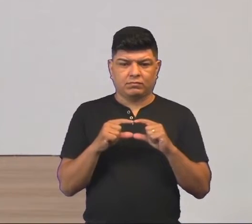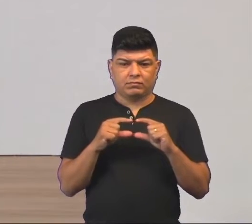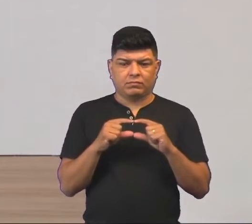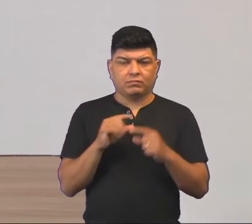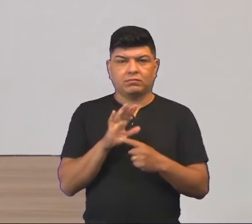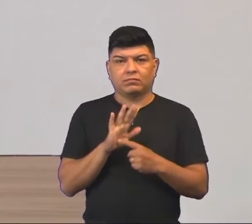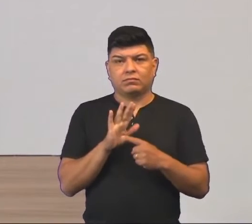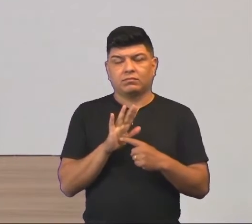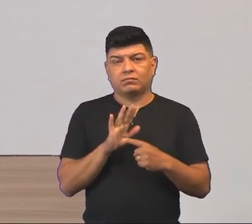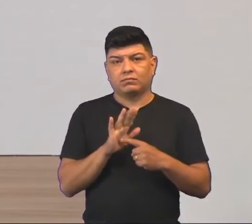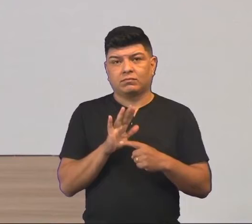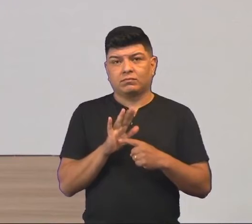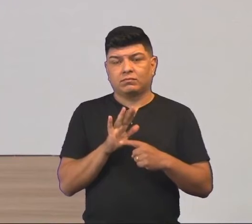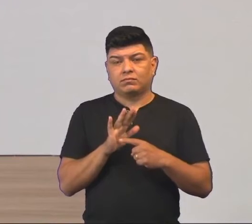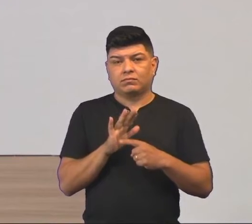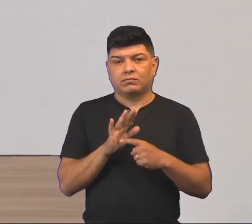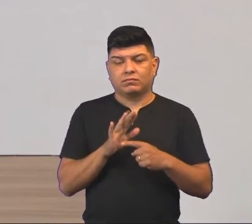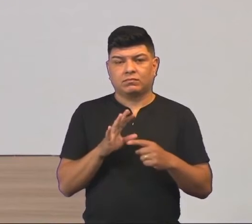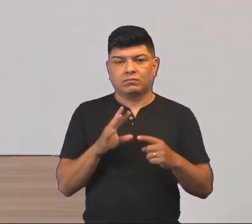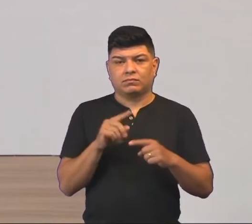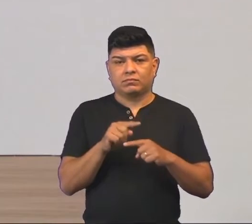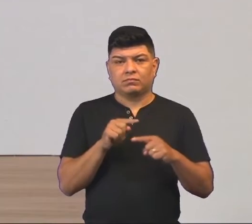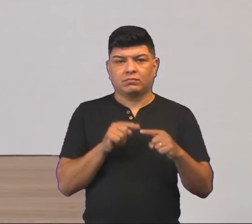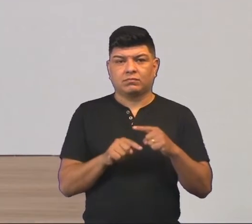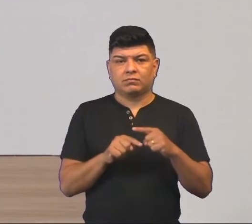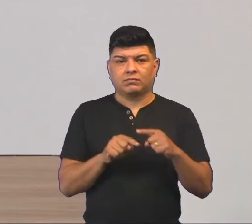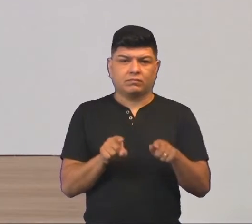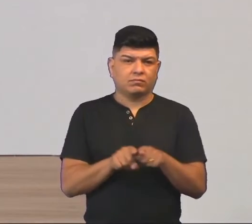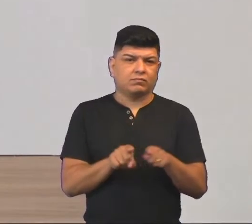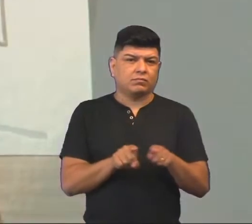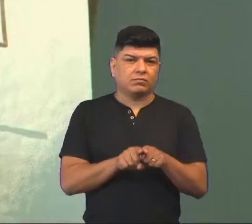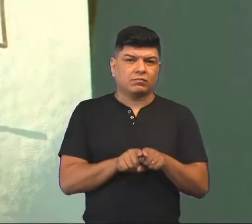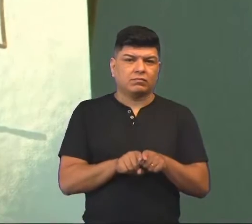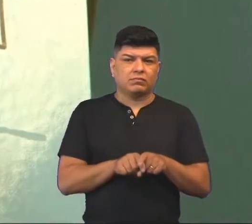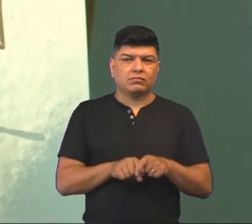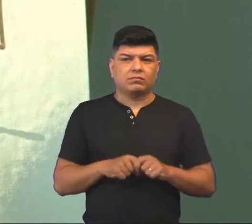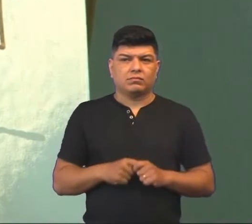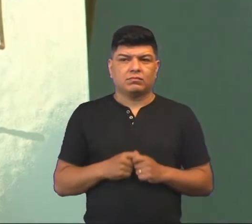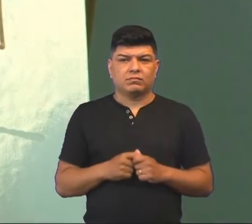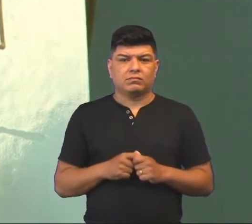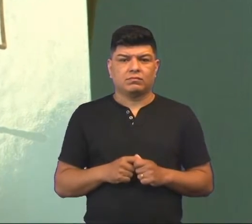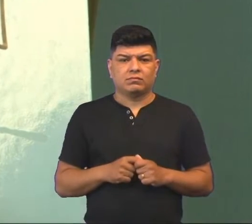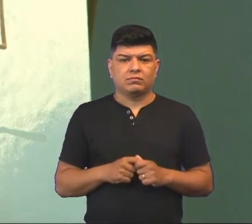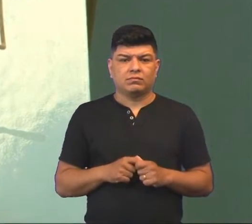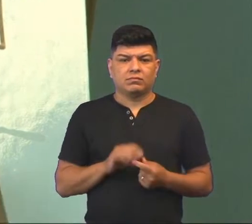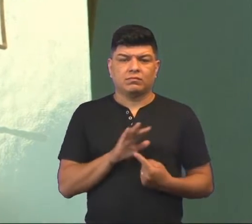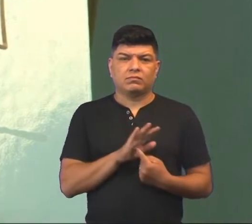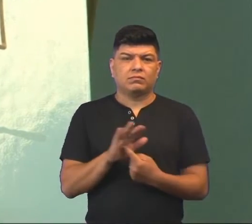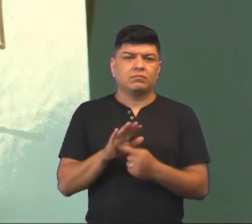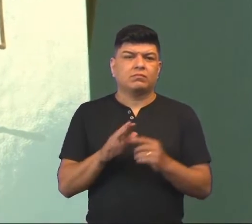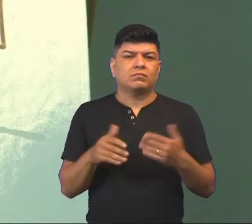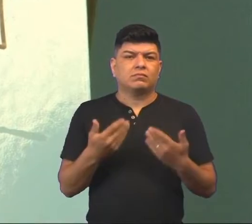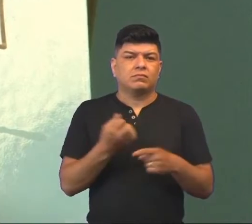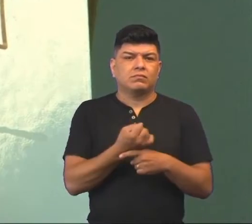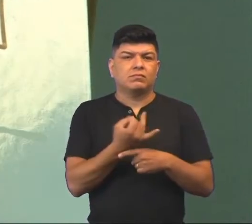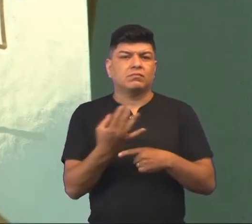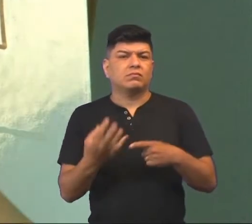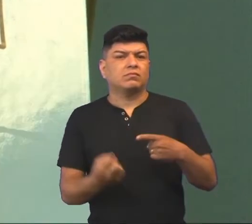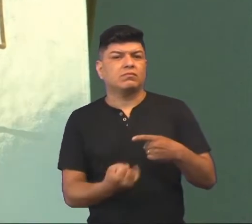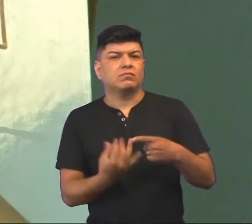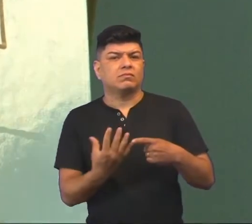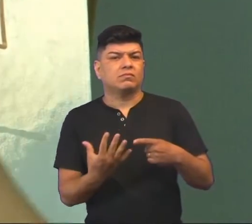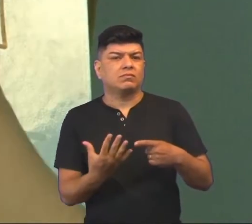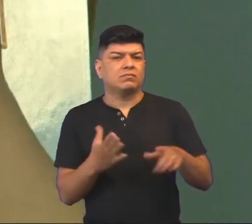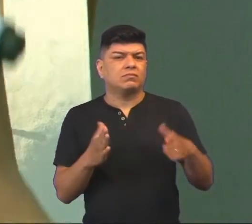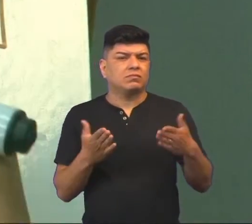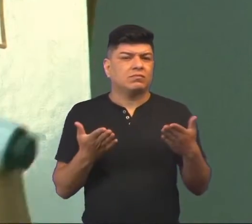de colocar aqui. Se eu pegar esse inteiro e dividir aqui, ó, eu vou estar representando que fração aqui, ó, que